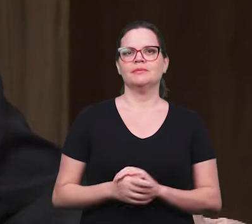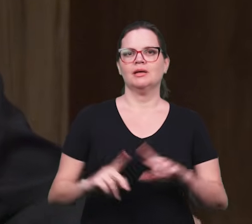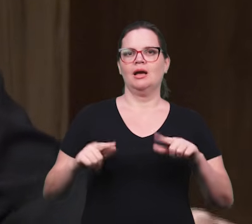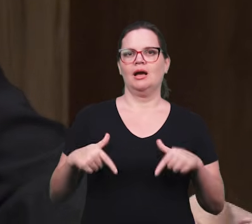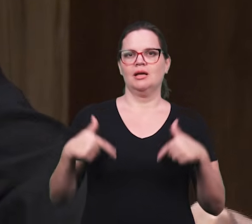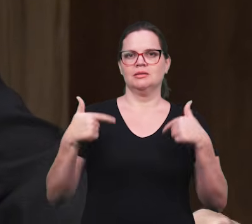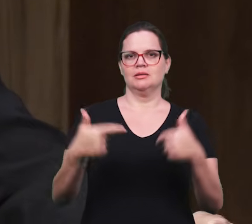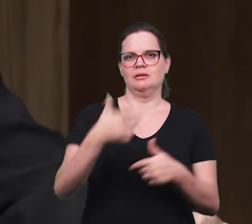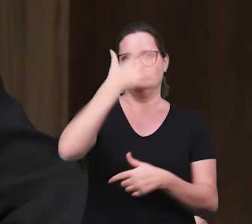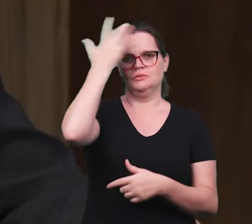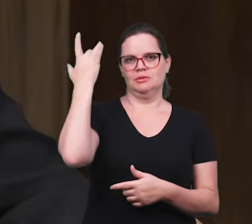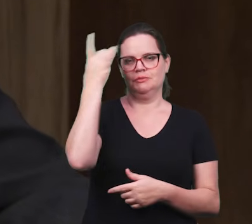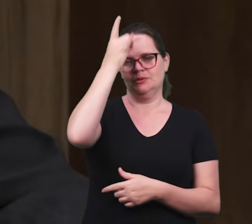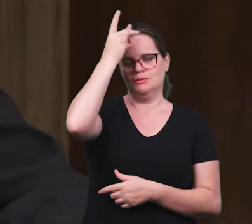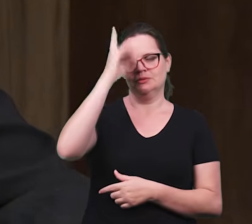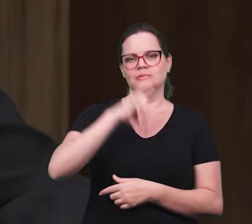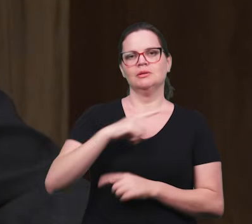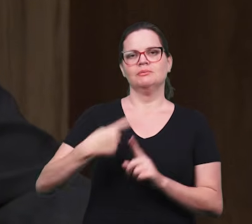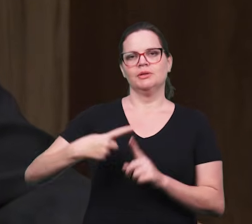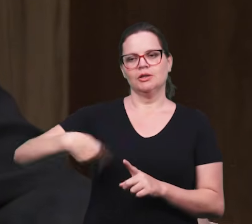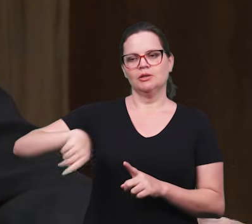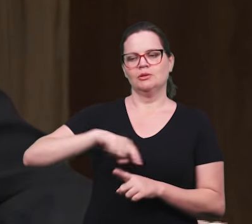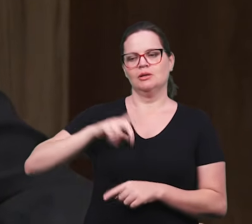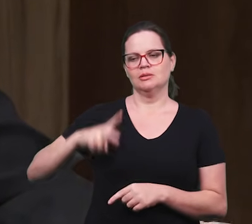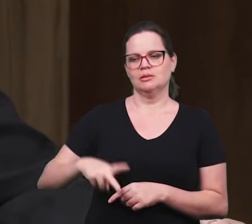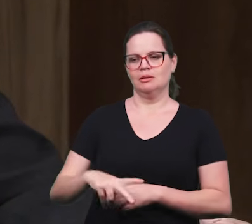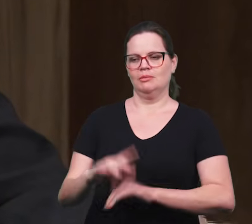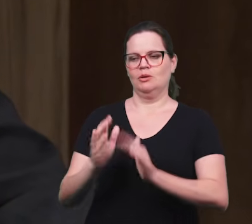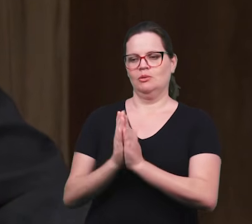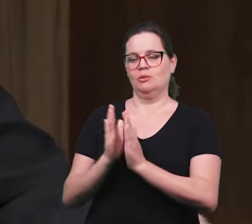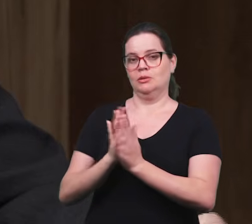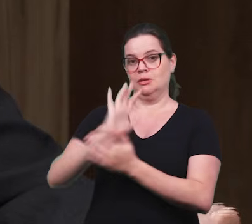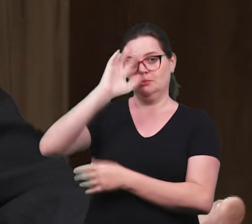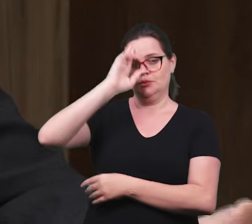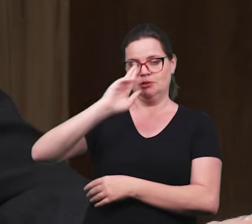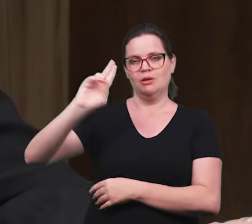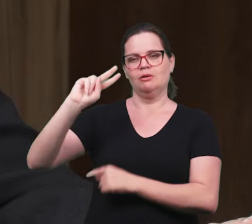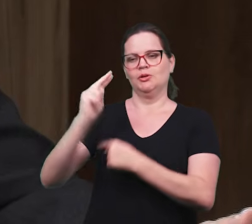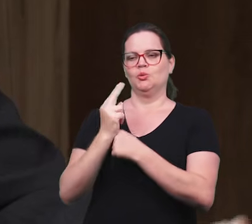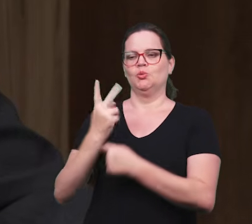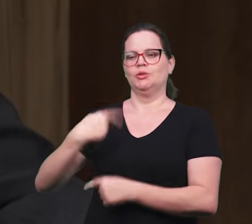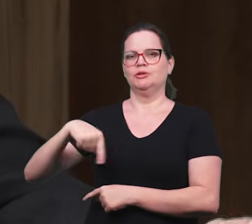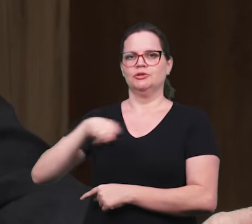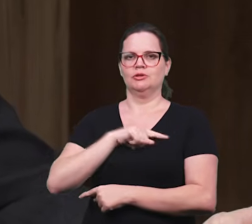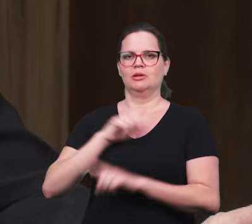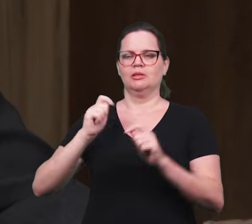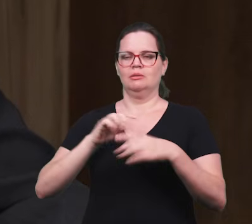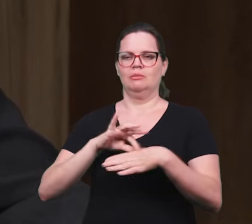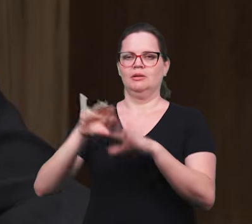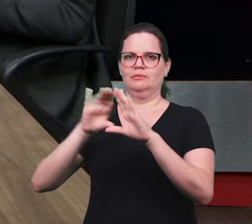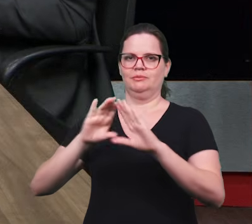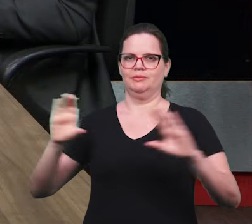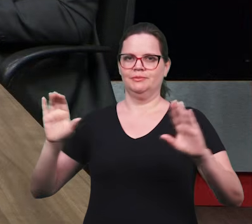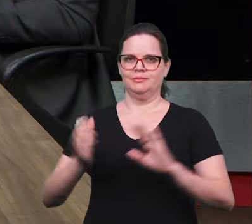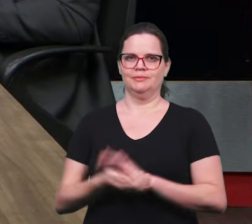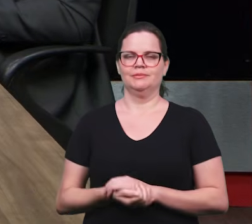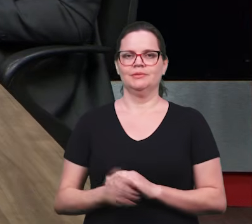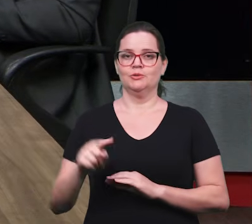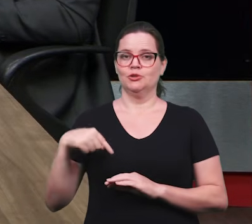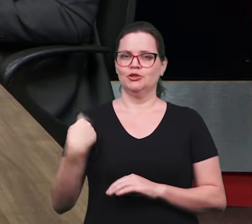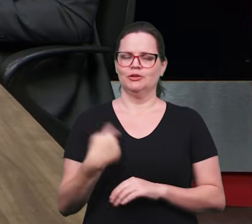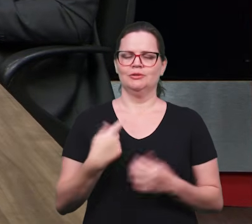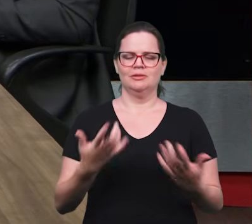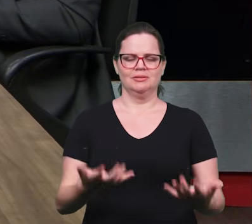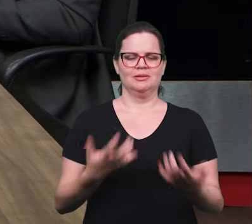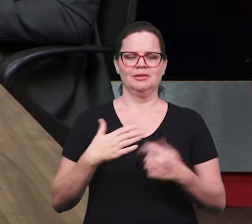do Espírito, quando nós buscamos ao Senhor, né? Ela é que nos conserva para a vida eterna. É o que mais nós queremos, é